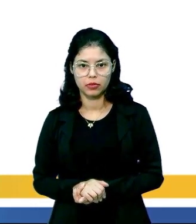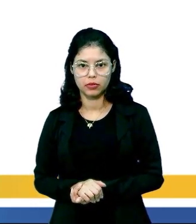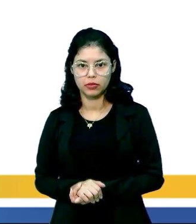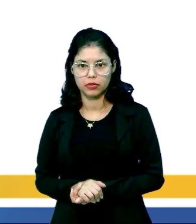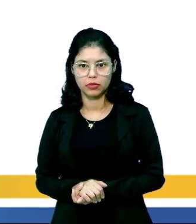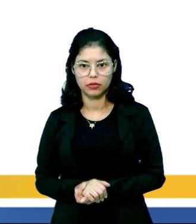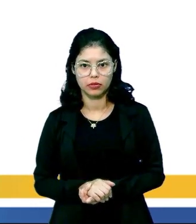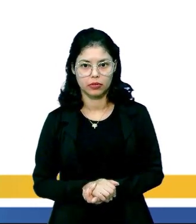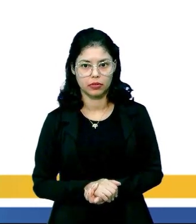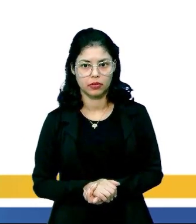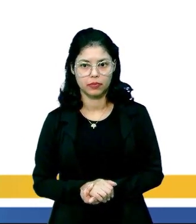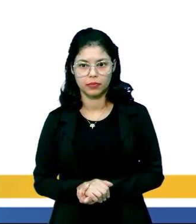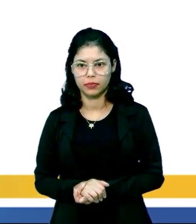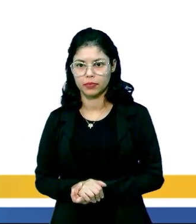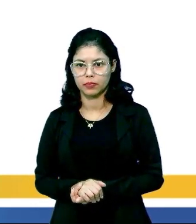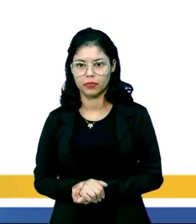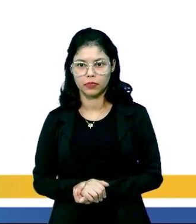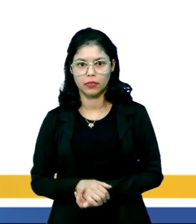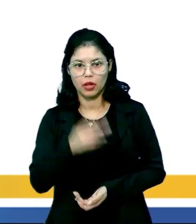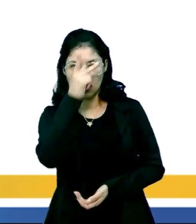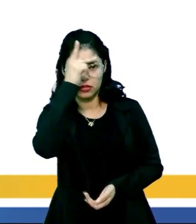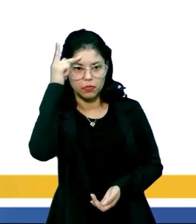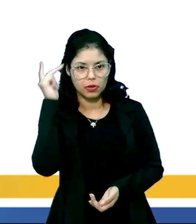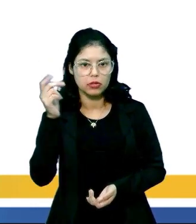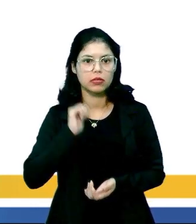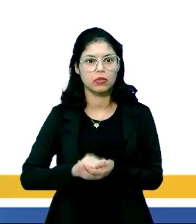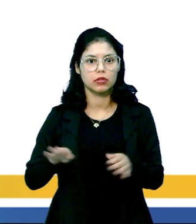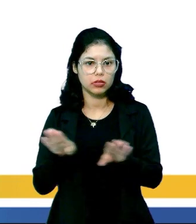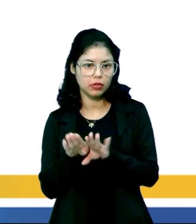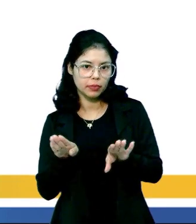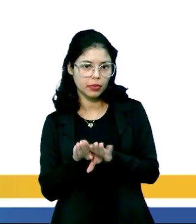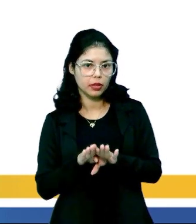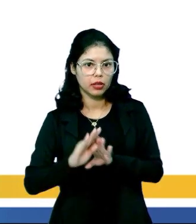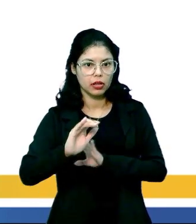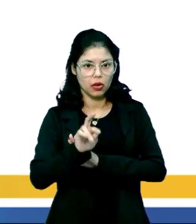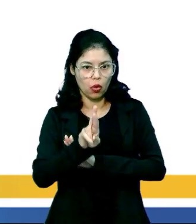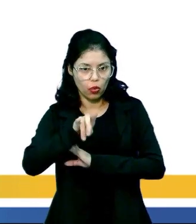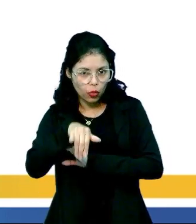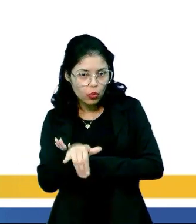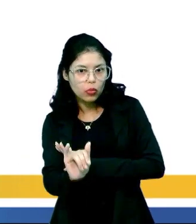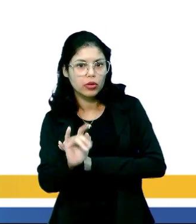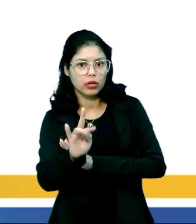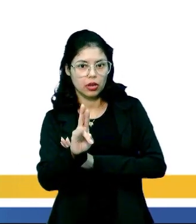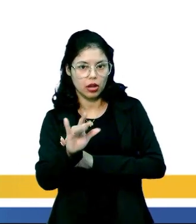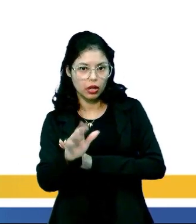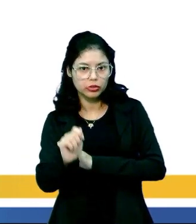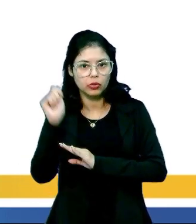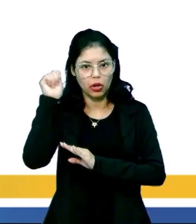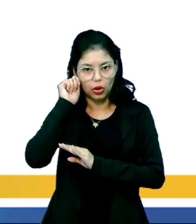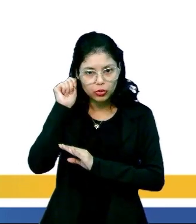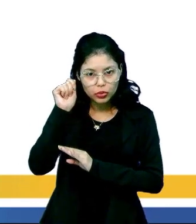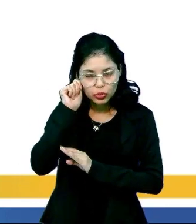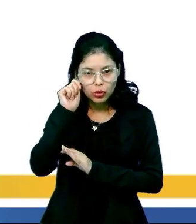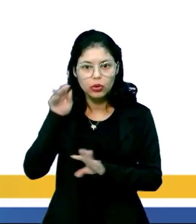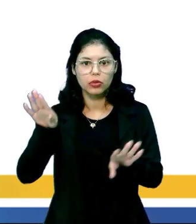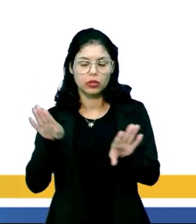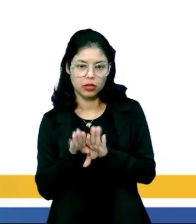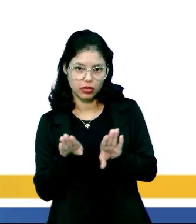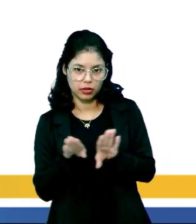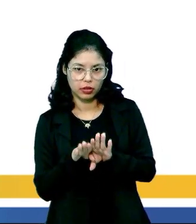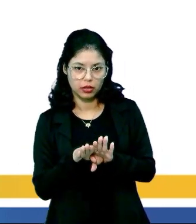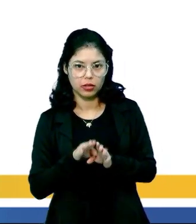the Top of the ch but Style picked up by people of All ag Castro